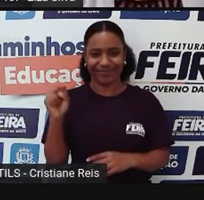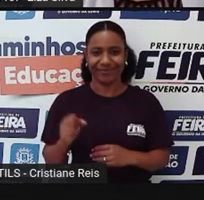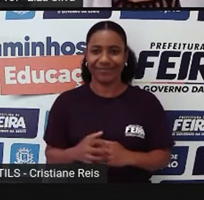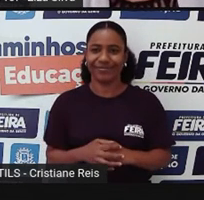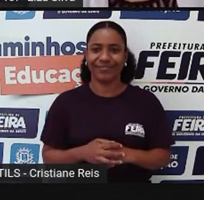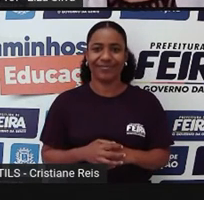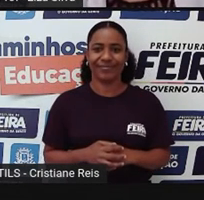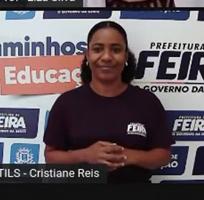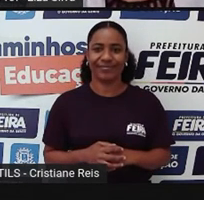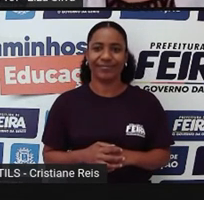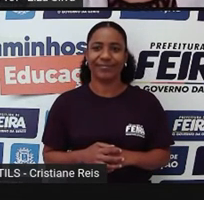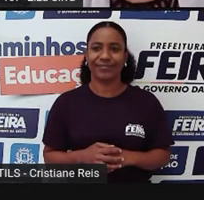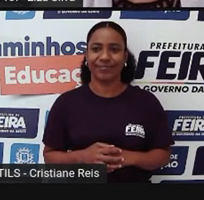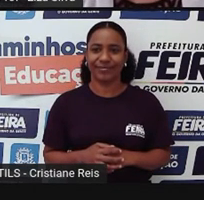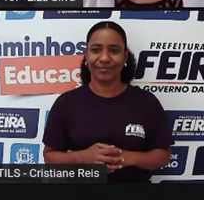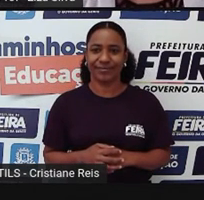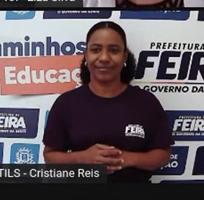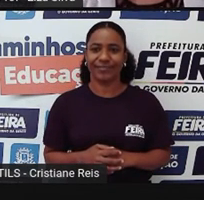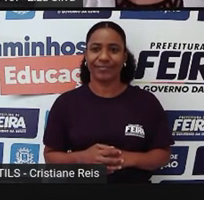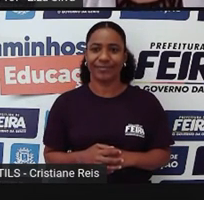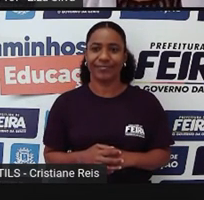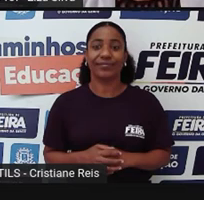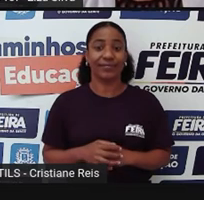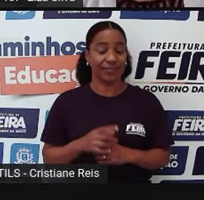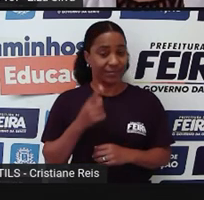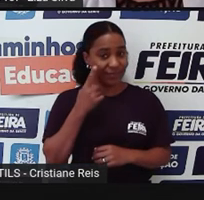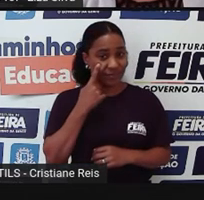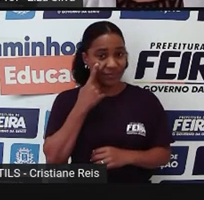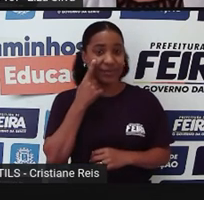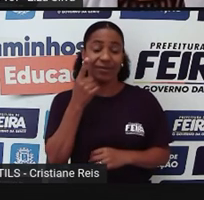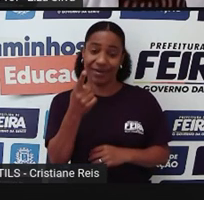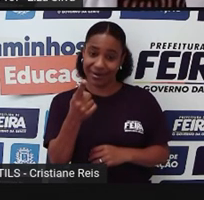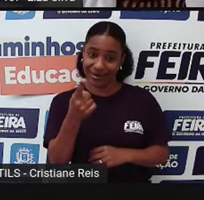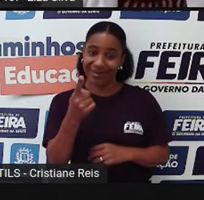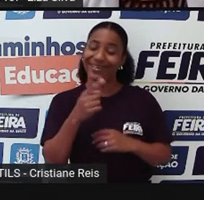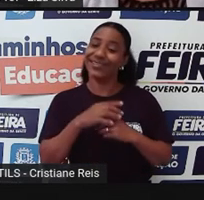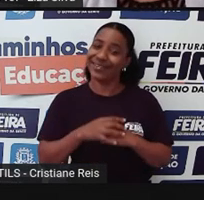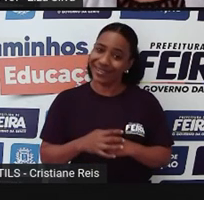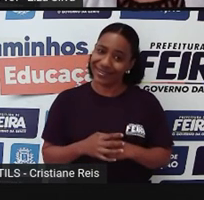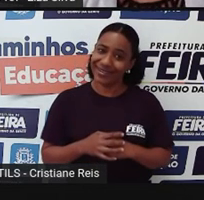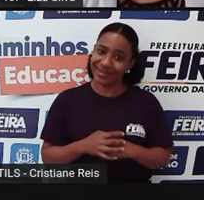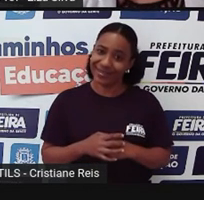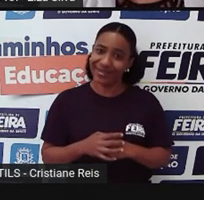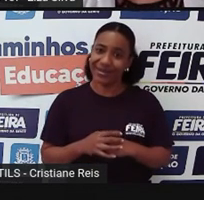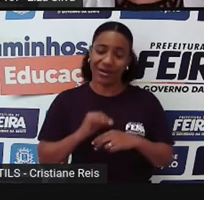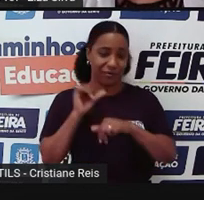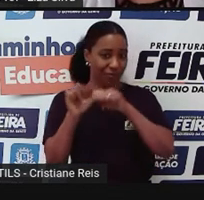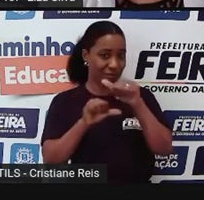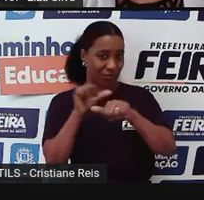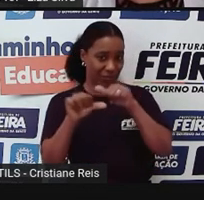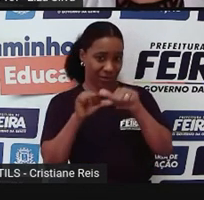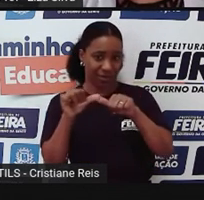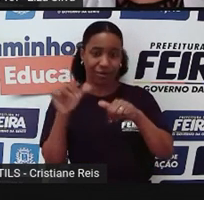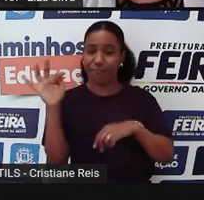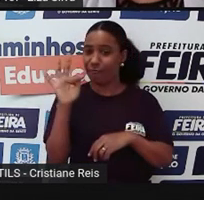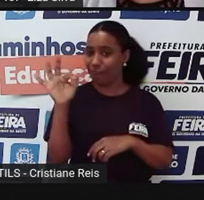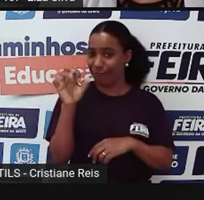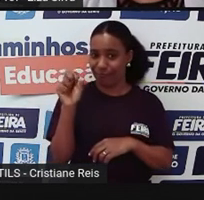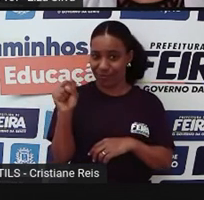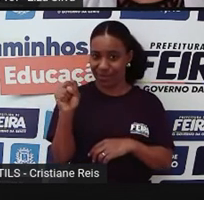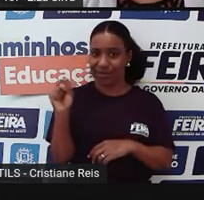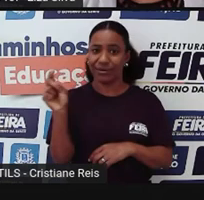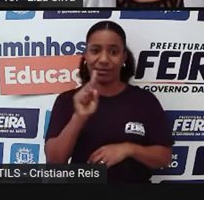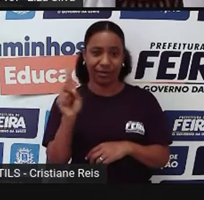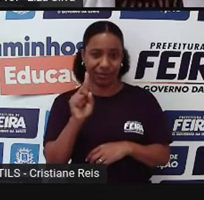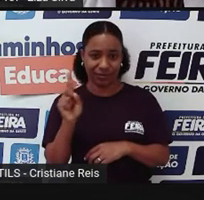e me deixa com acionamento aqui o horário Franca é a sua origem por exemplo vou modificar porque eu não sou de fita tá eu